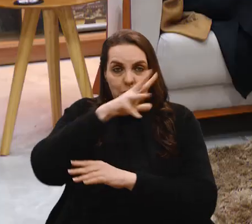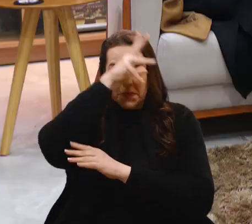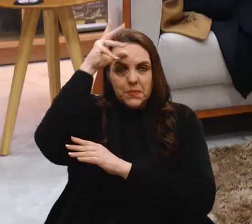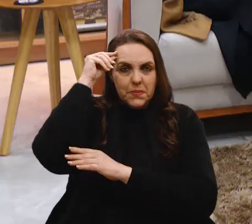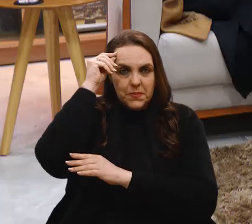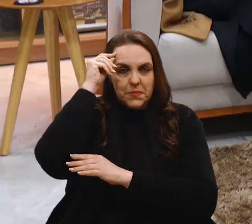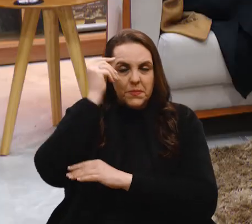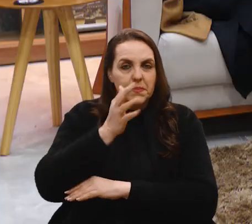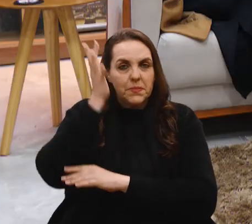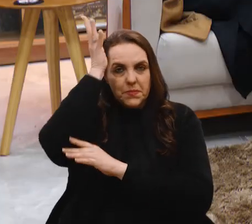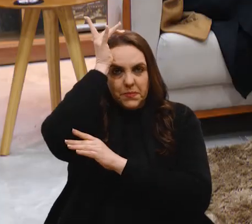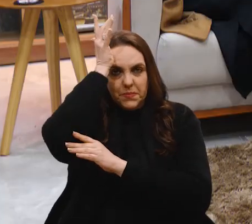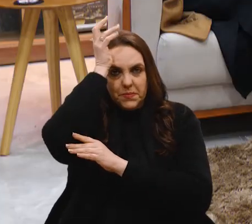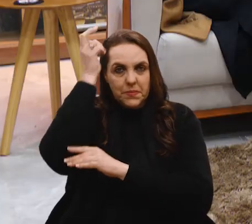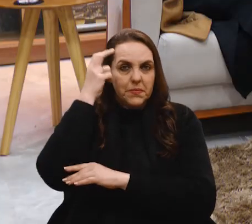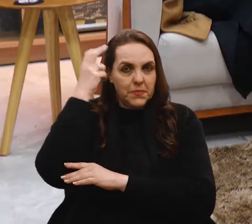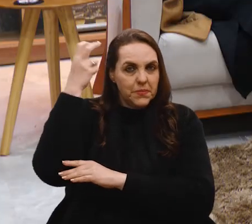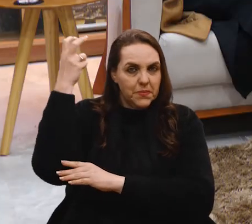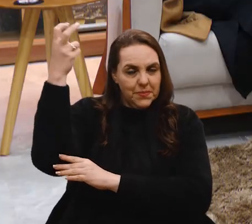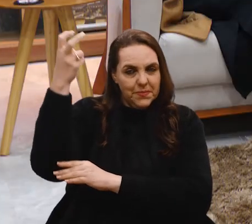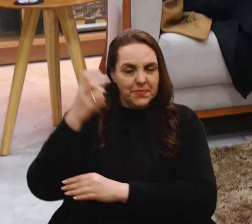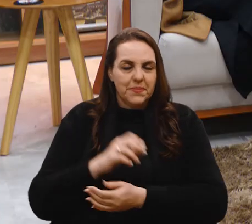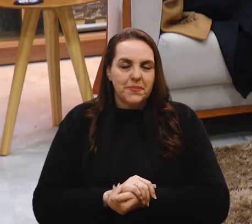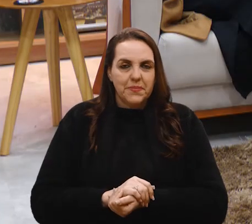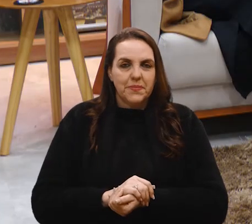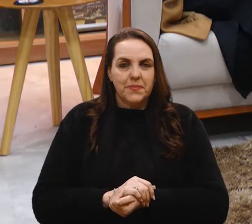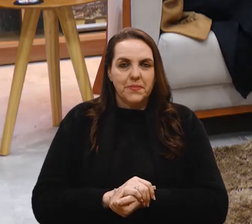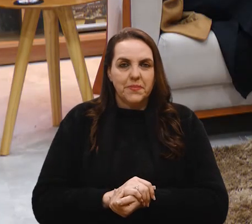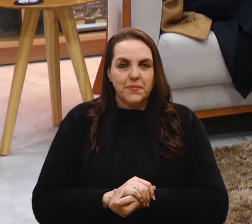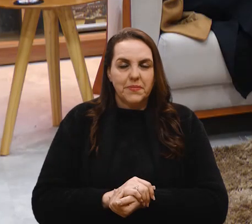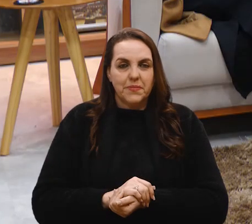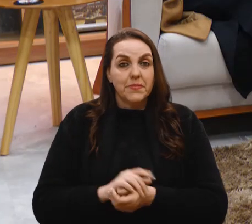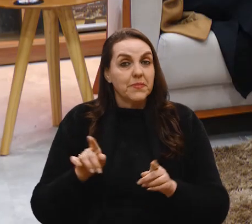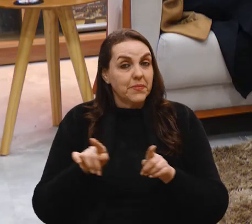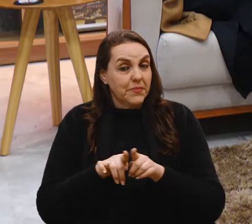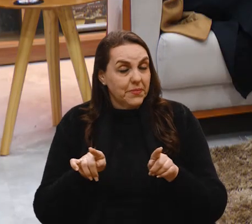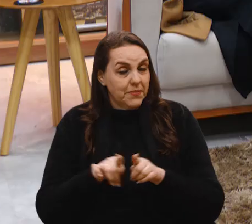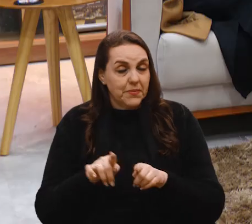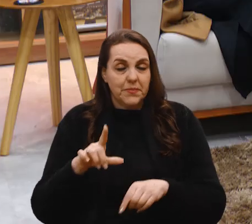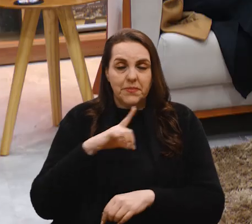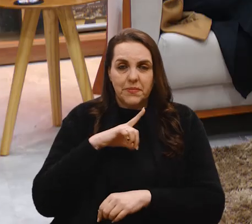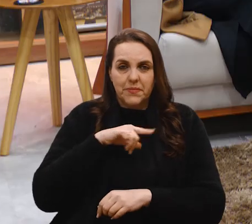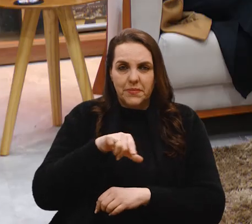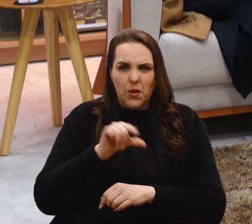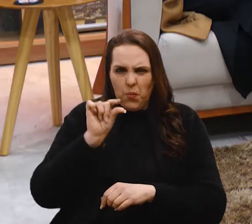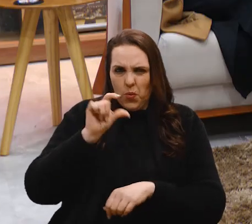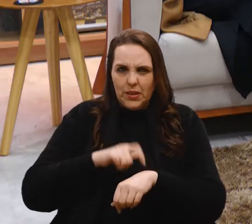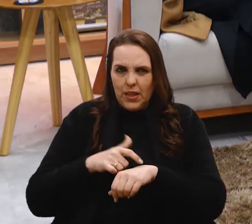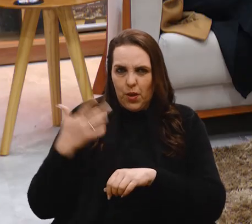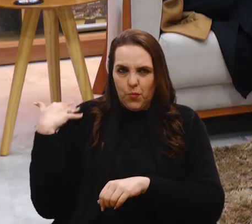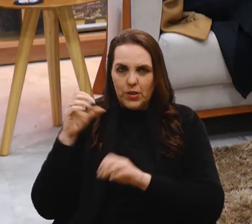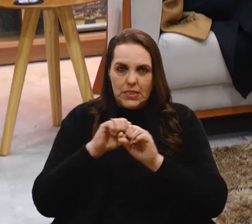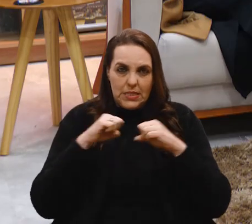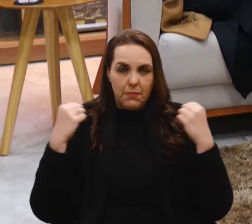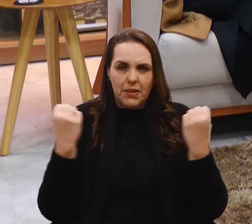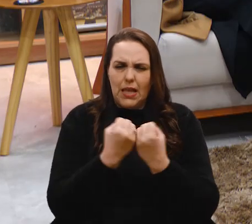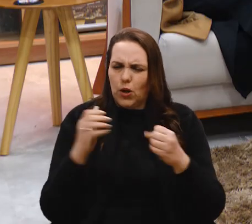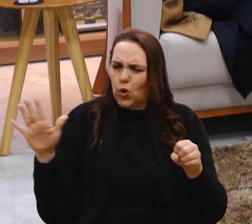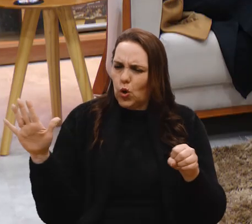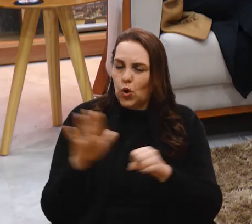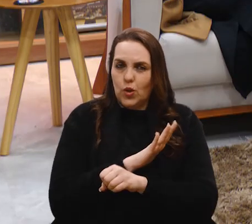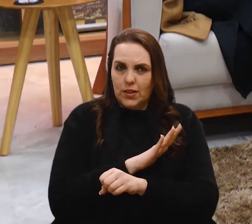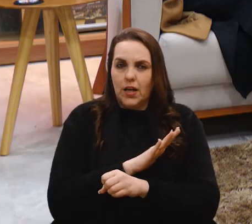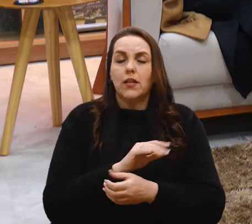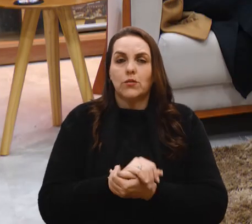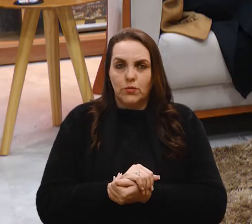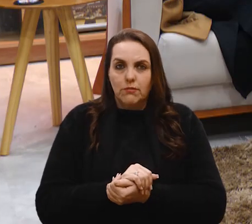Municipal de Altas Habilidades e Superdotação. E também a gente teve recentemente um seminário que lotou, já fazia